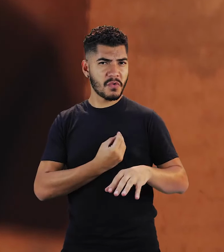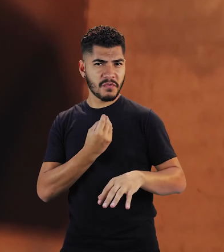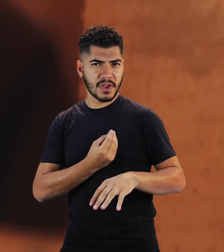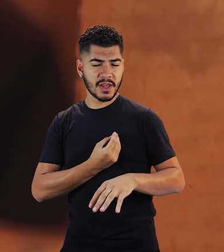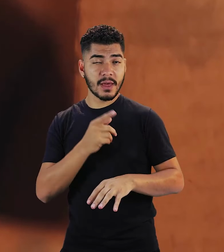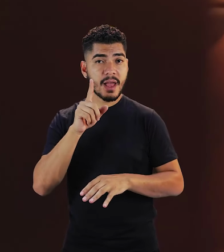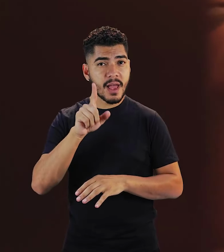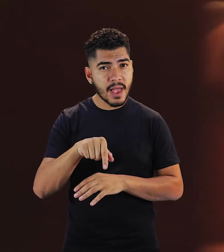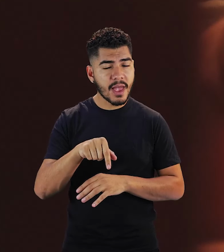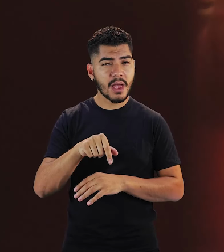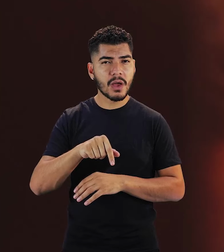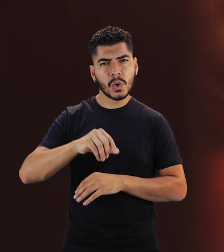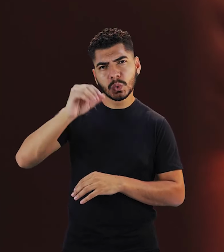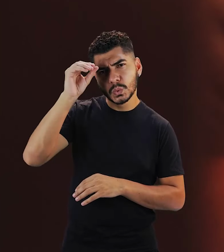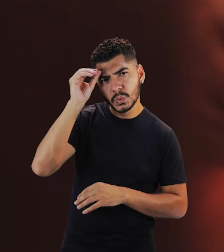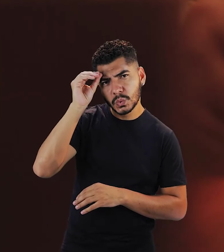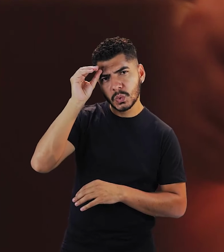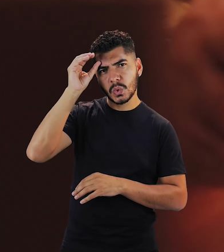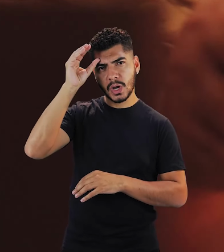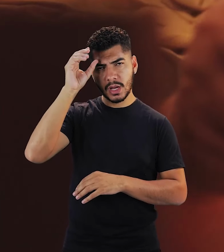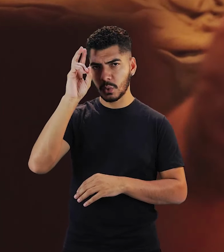memória.